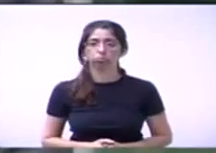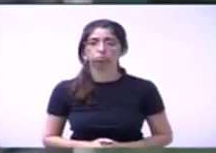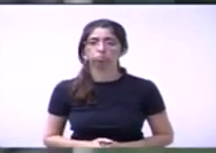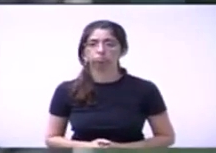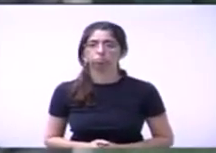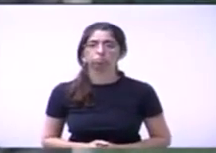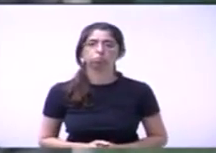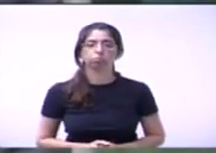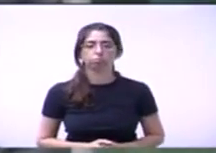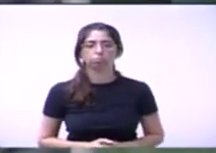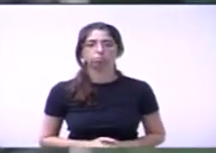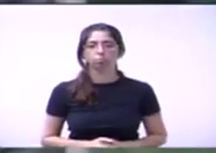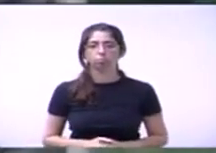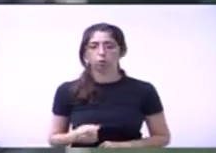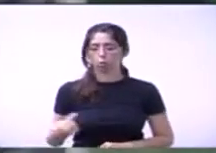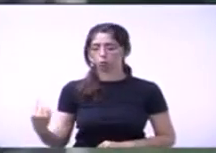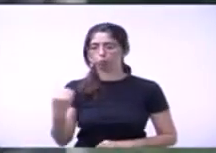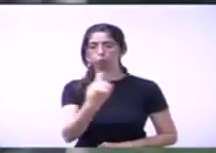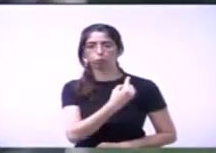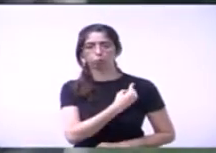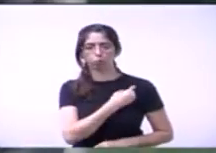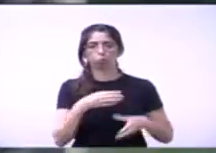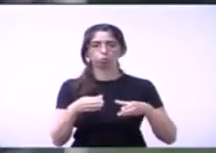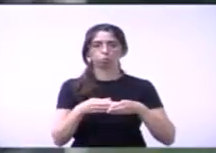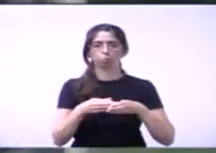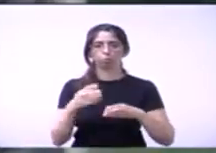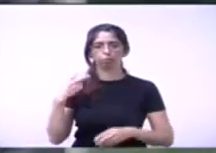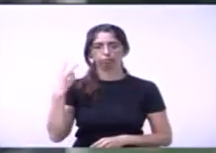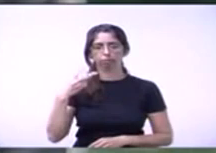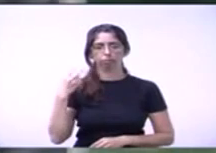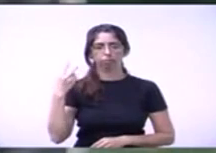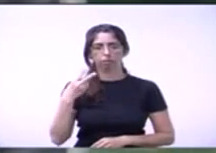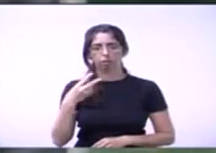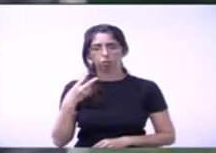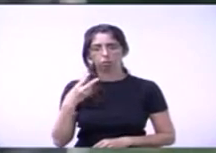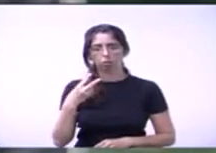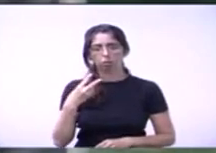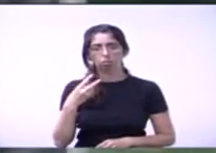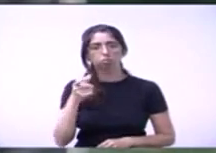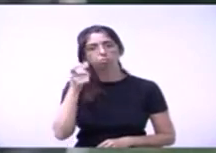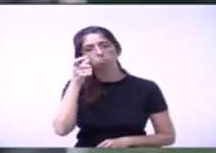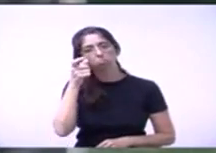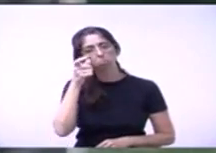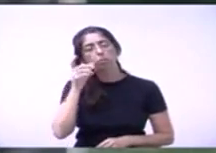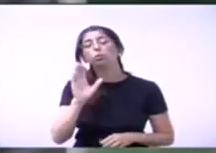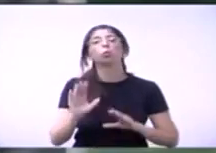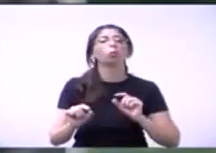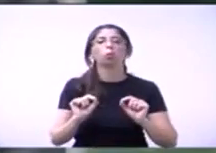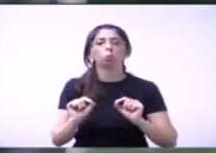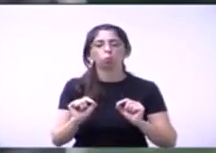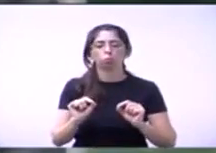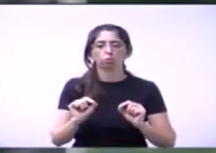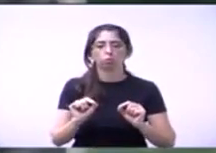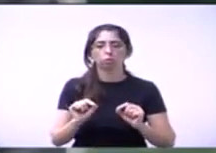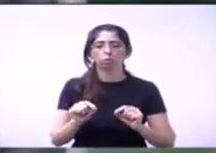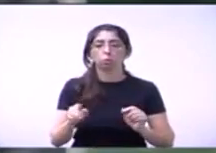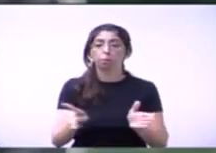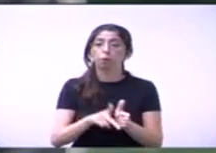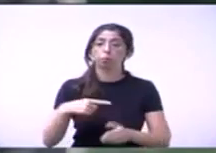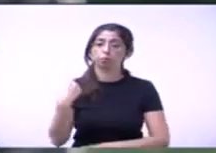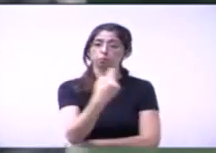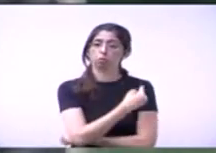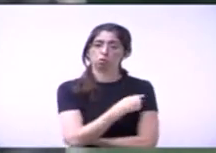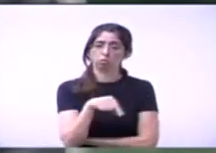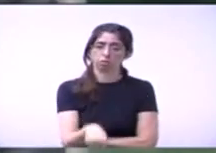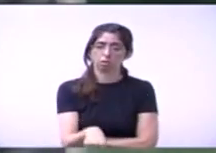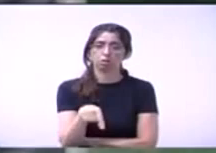Legislativo Municipal, aos vereadores, legislar sobre interesse local. Então, esta lei também trata do interesse